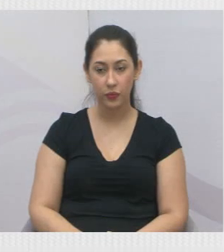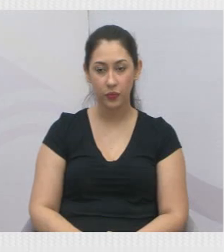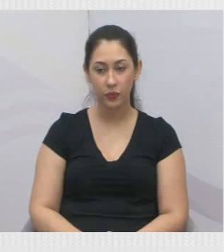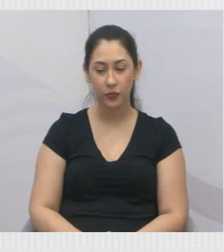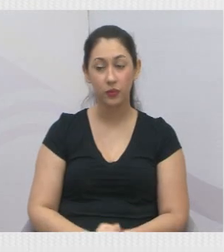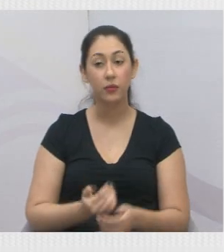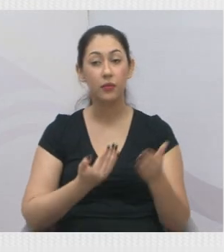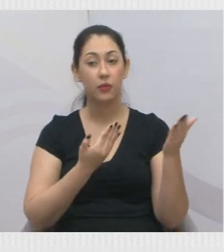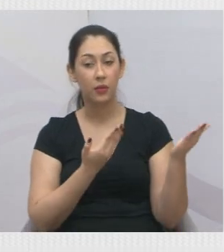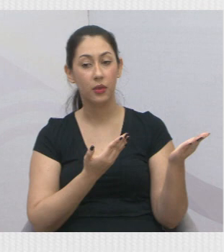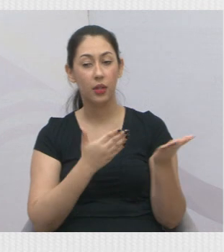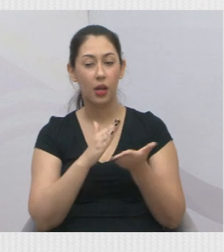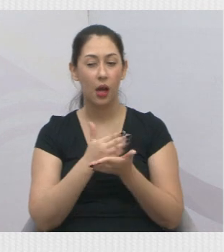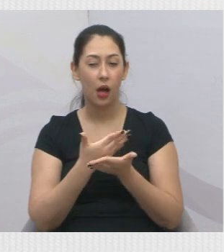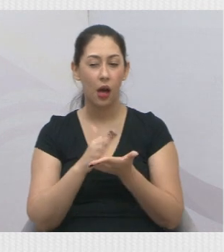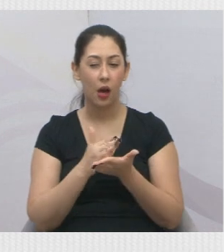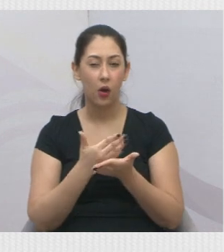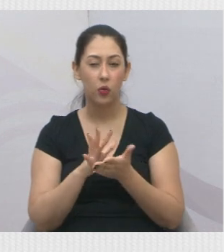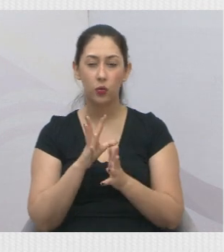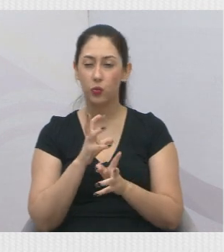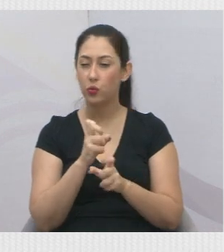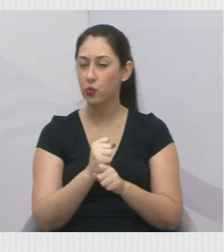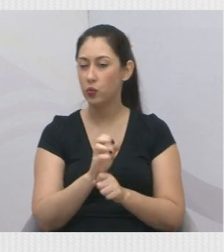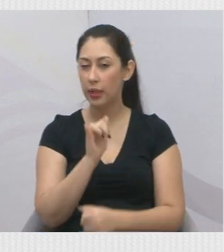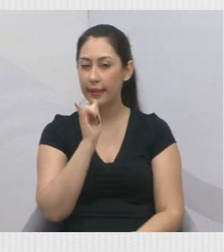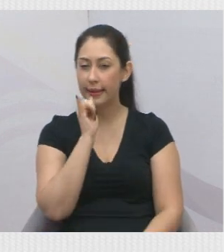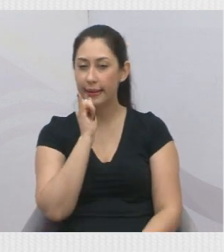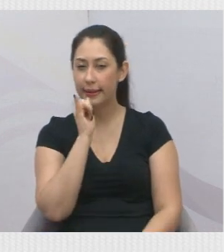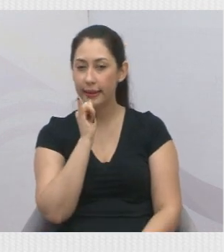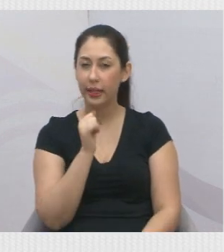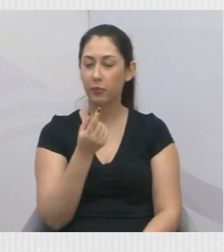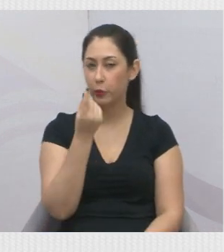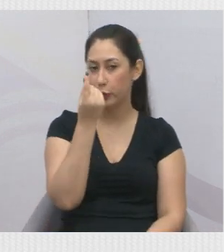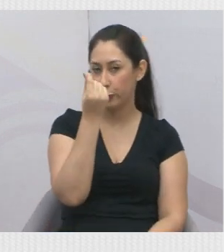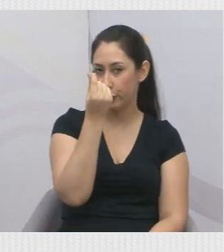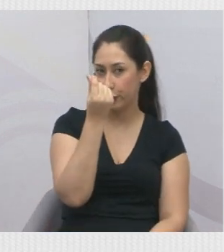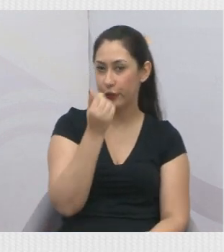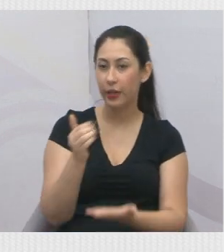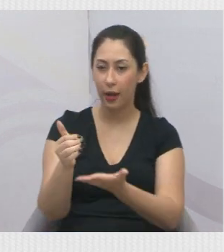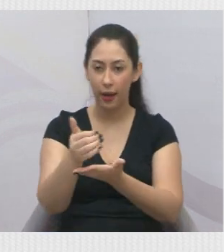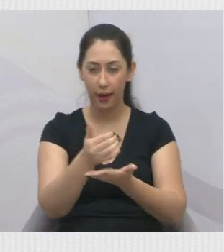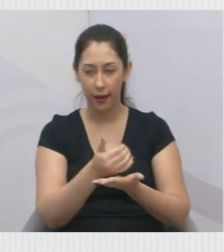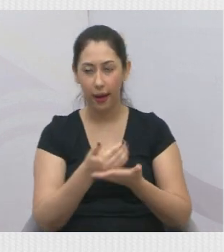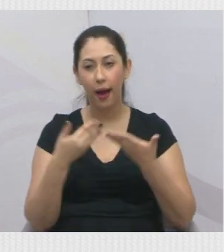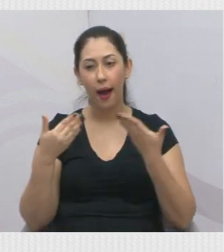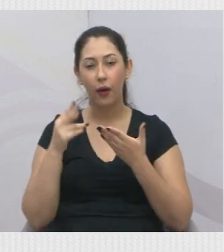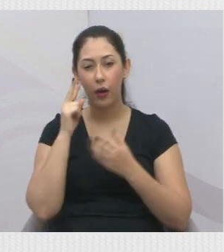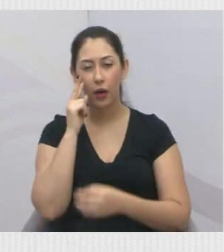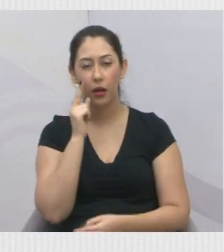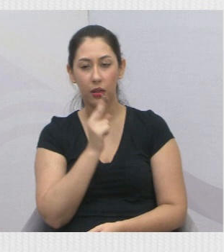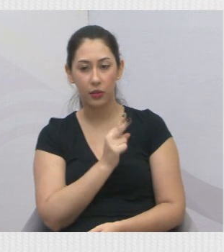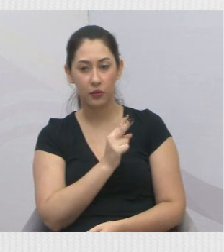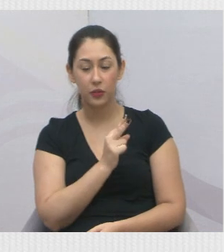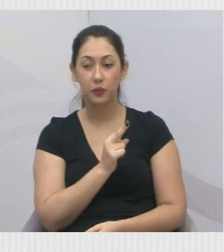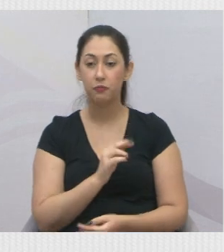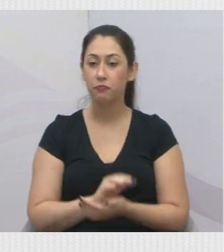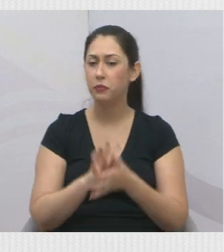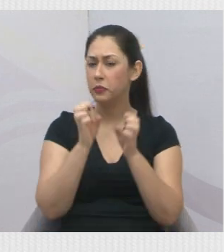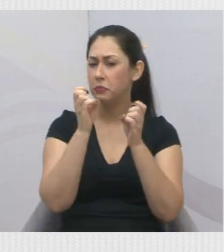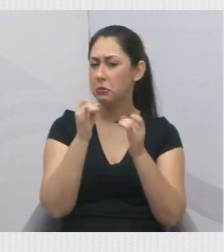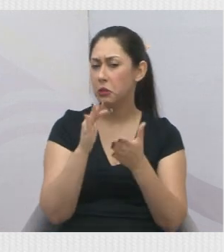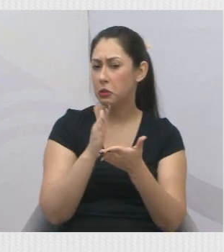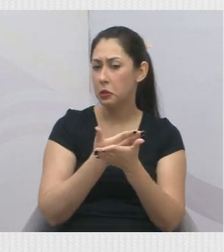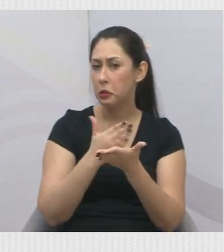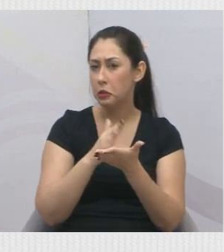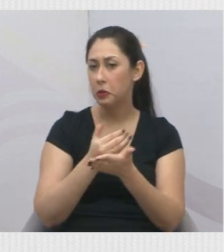Aqui eu vou trazer alguns resumos, alguns exemplos de receita para aqueles que ouviram agora as receitas tributárias. Vamos falar um pouquinho algumas,